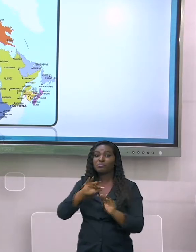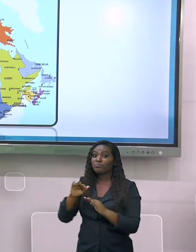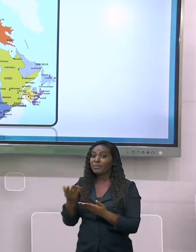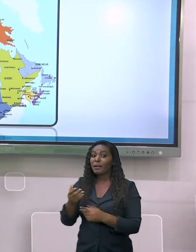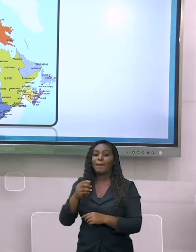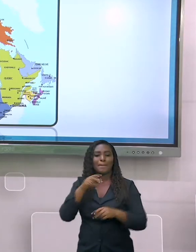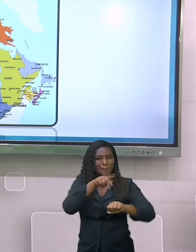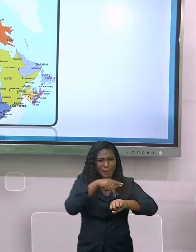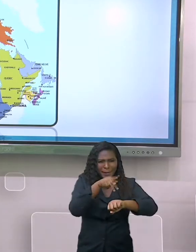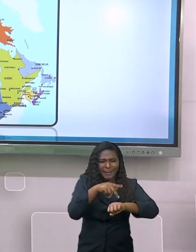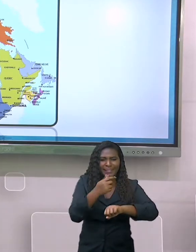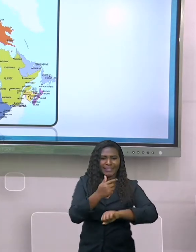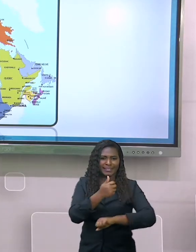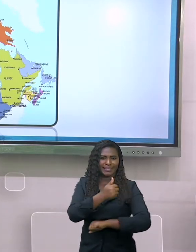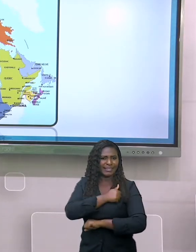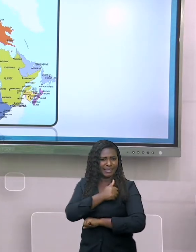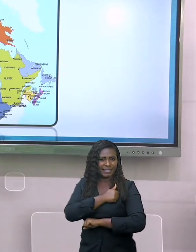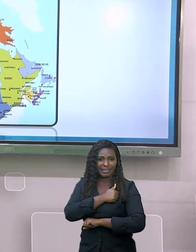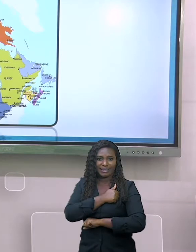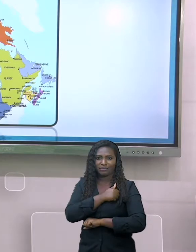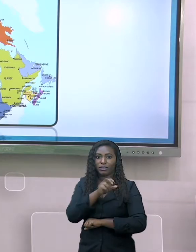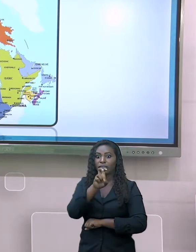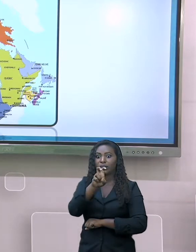50 milhões de habitantes.